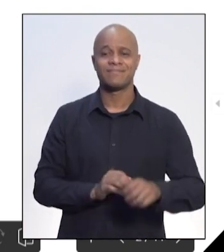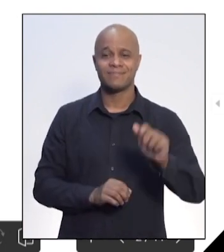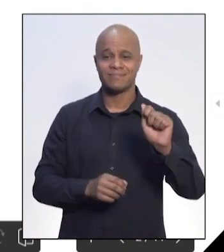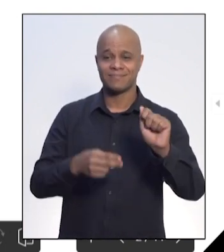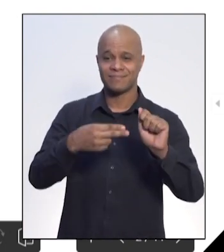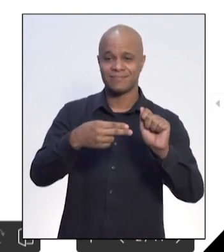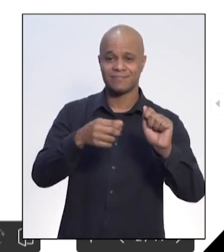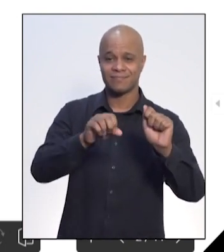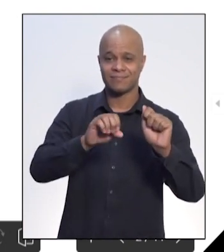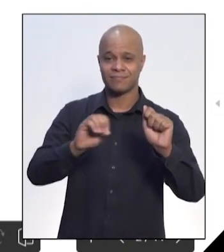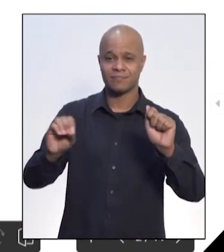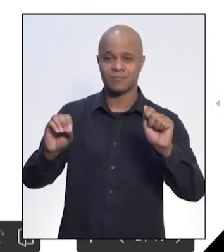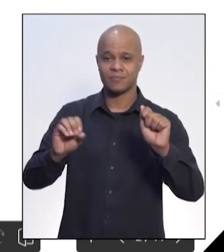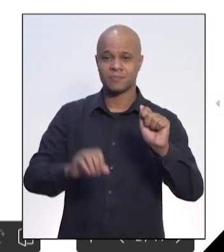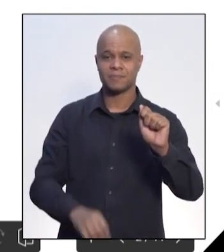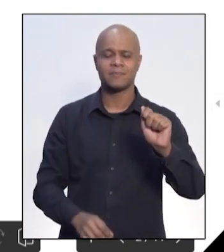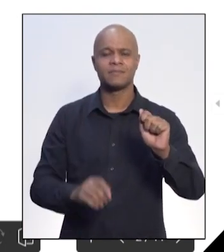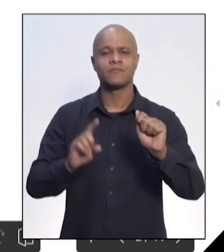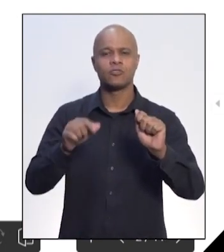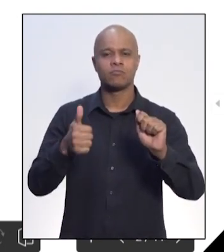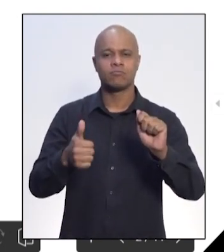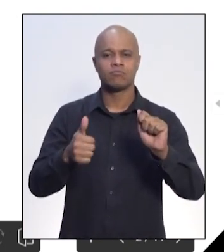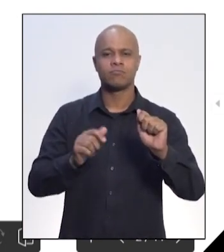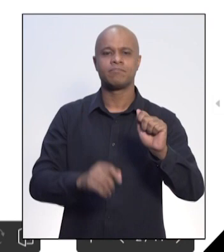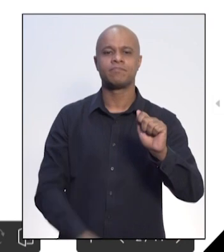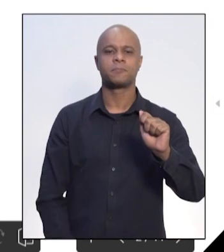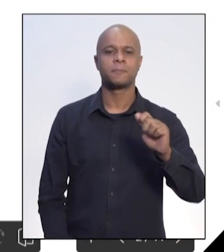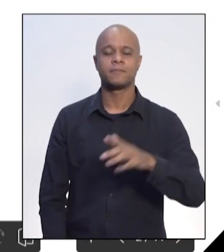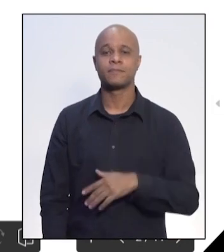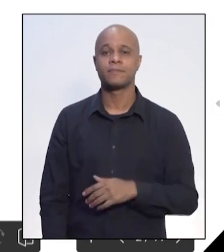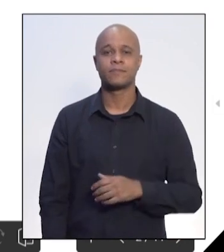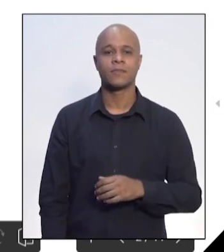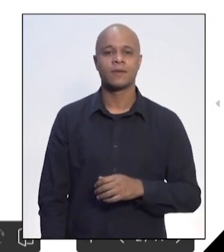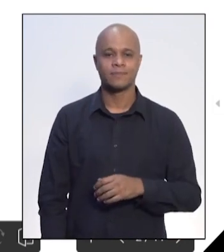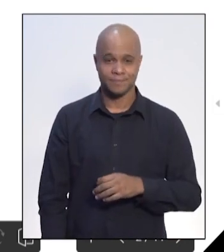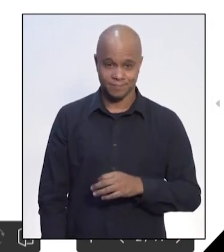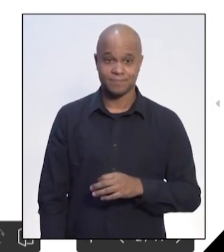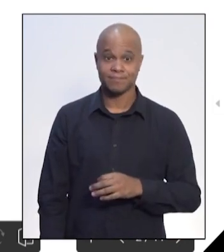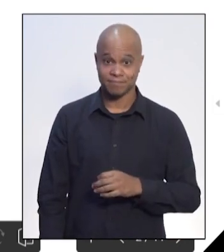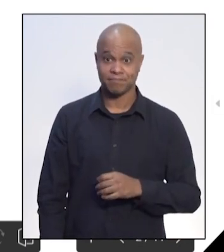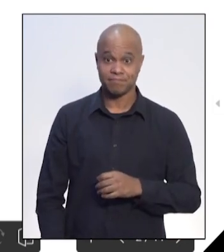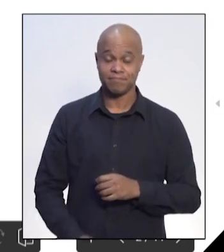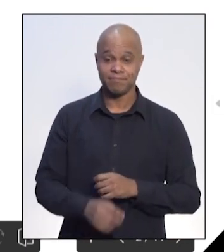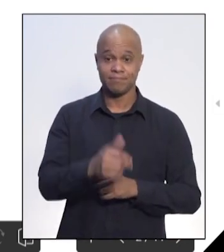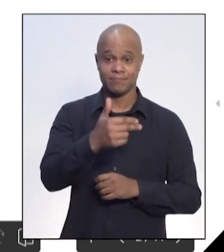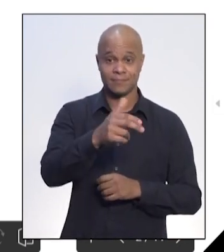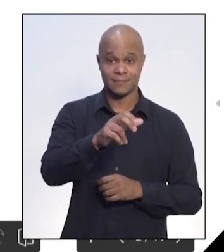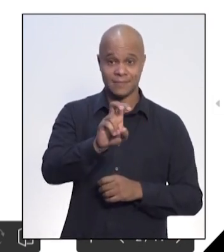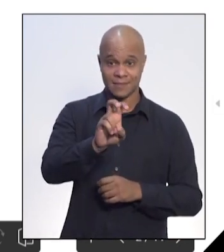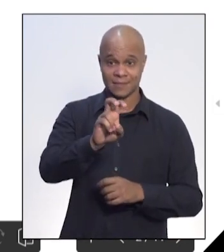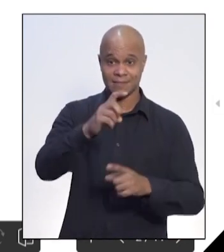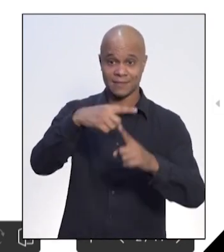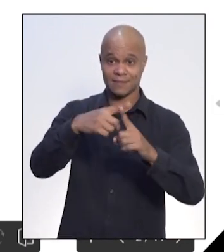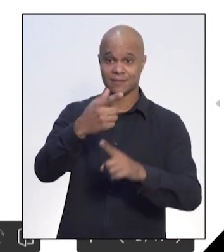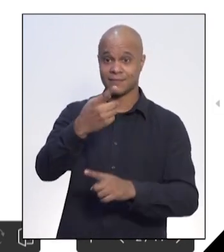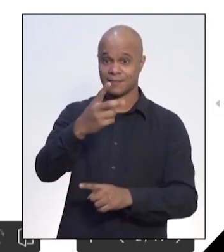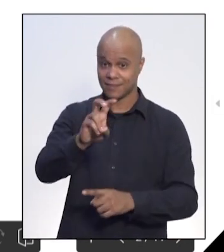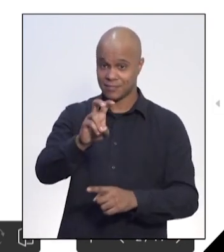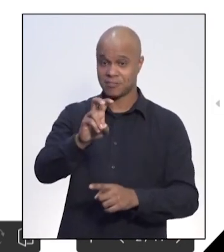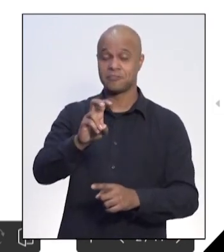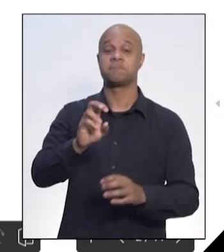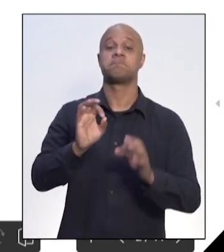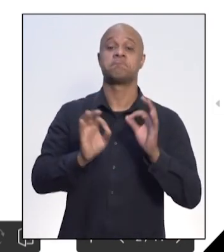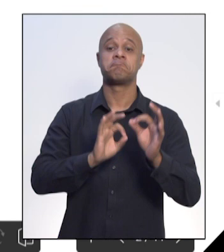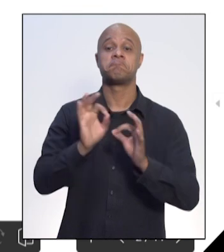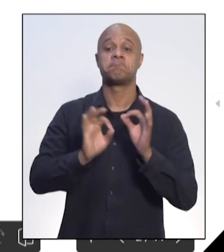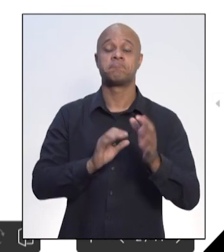Primeiro tem que fazer a potência, depois multiplicar por 2. 15 vezes 15. Aquela pessoa que é boa de matemática já sabe o resultado. Mas não tem problema. Quem não